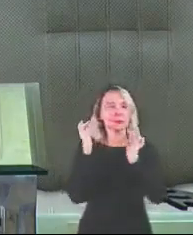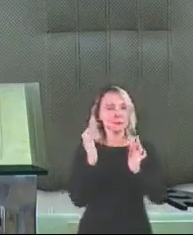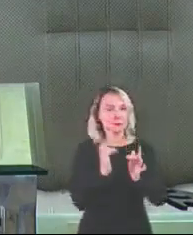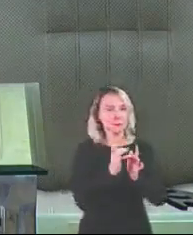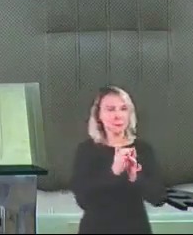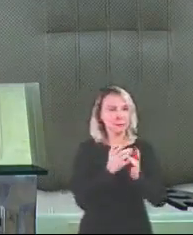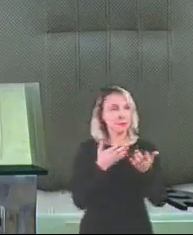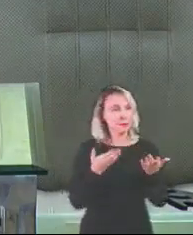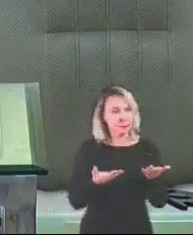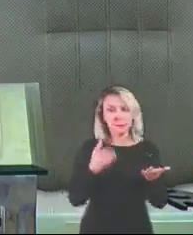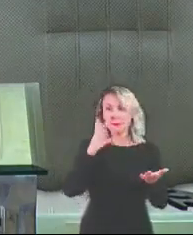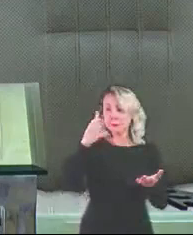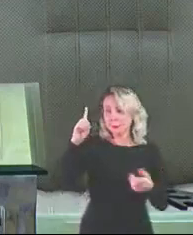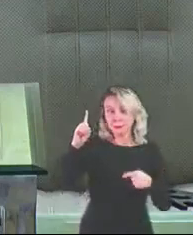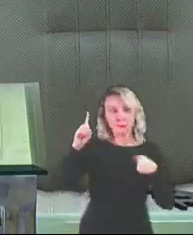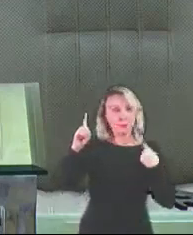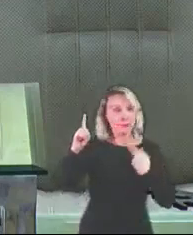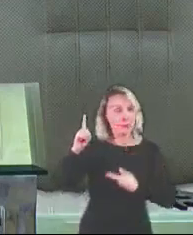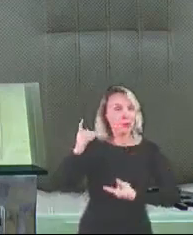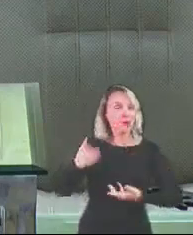Este é o Deus que nós servimos.